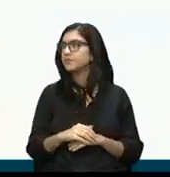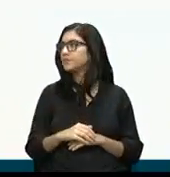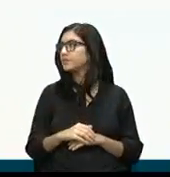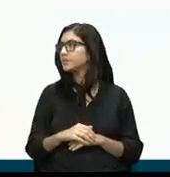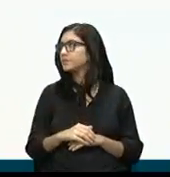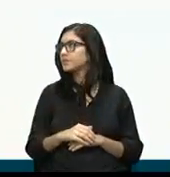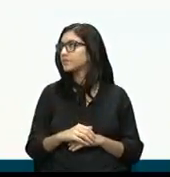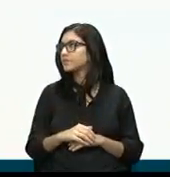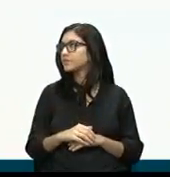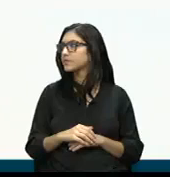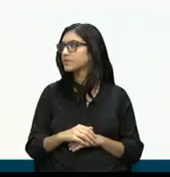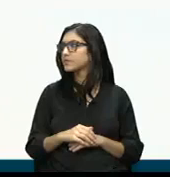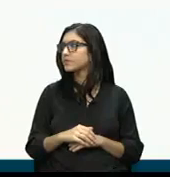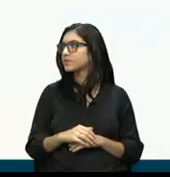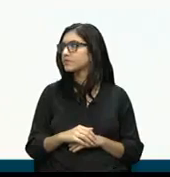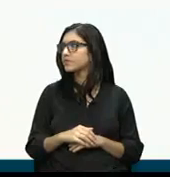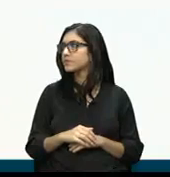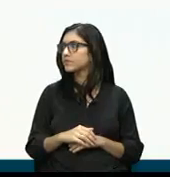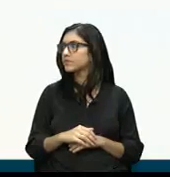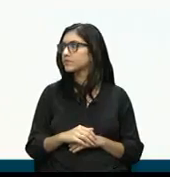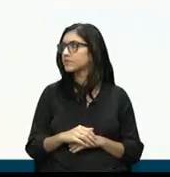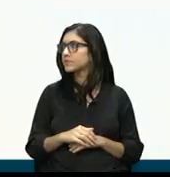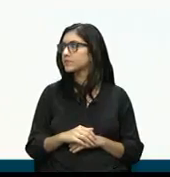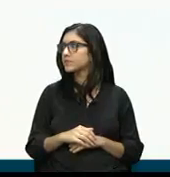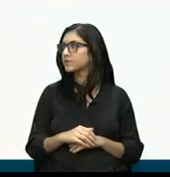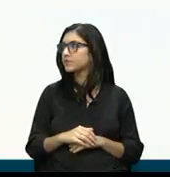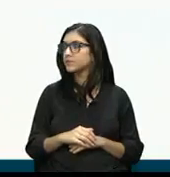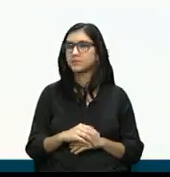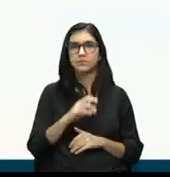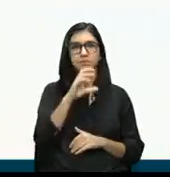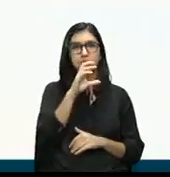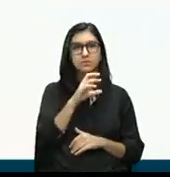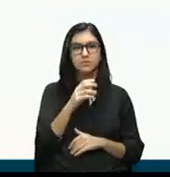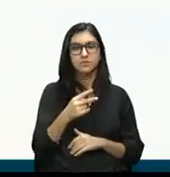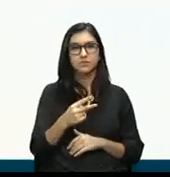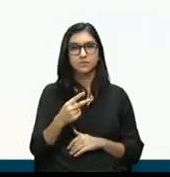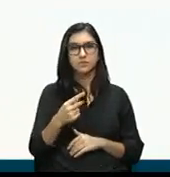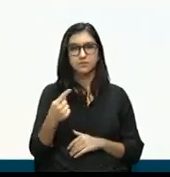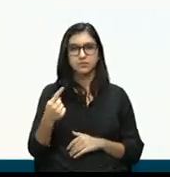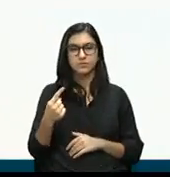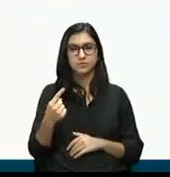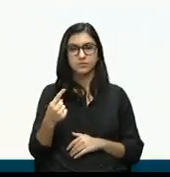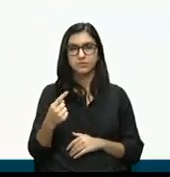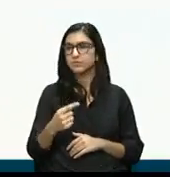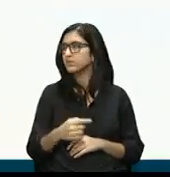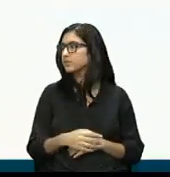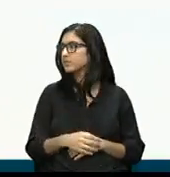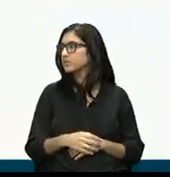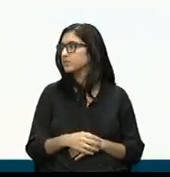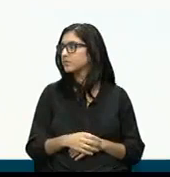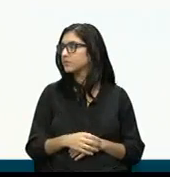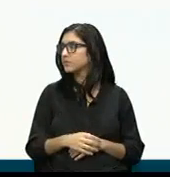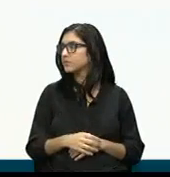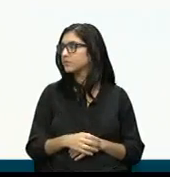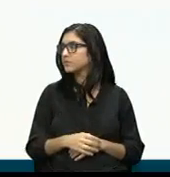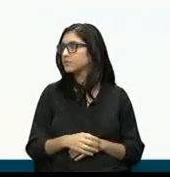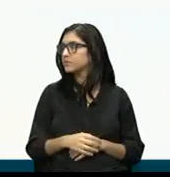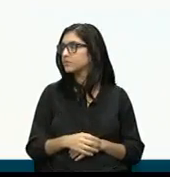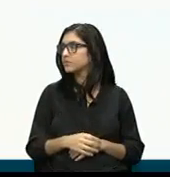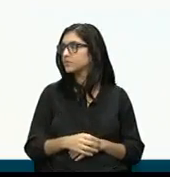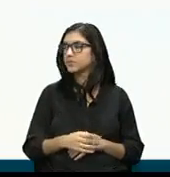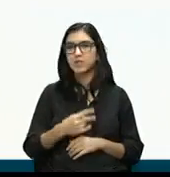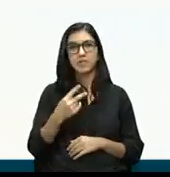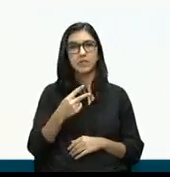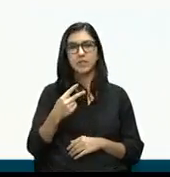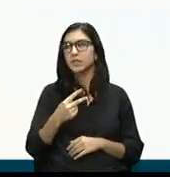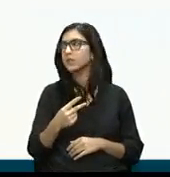aqui o segunda linha, primeira coluna, segunda linha, segunda coluna, segunda